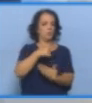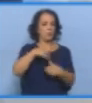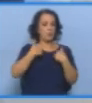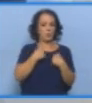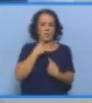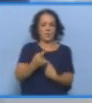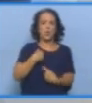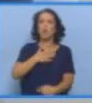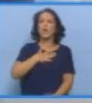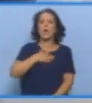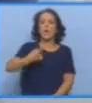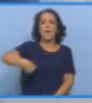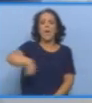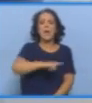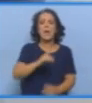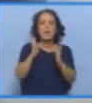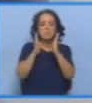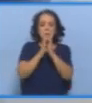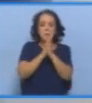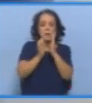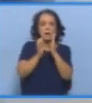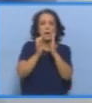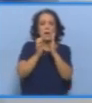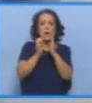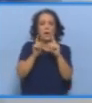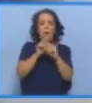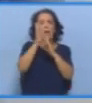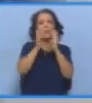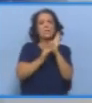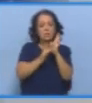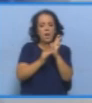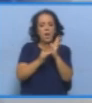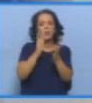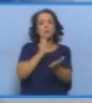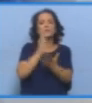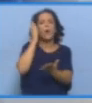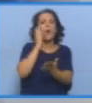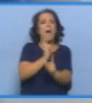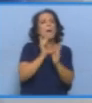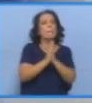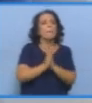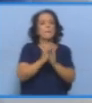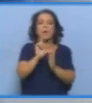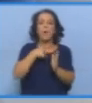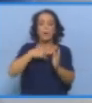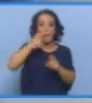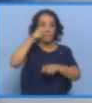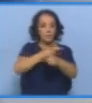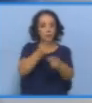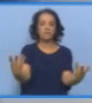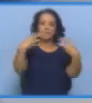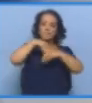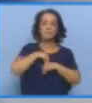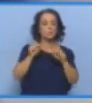quero uma igreja cristã de sacristia, quero cristãos que sejam fermento no mundo do trabalho, da família, da cultura, da ação social, política.